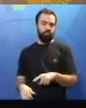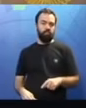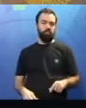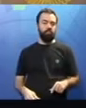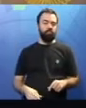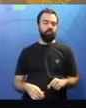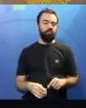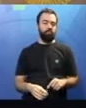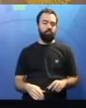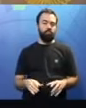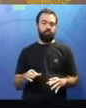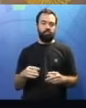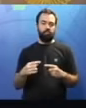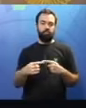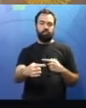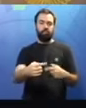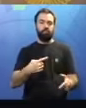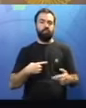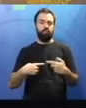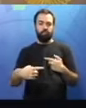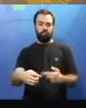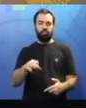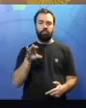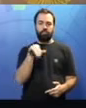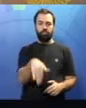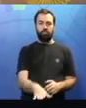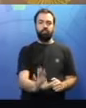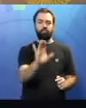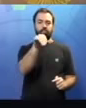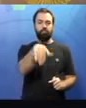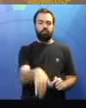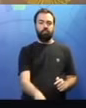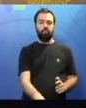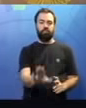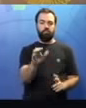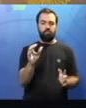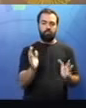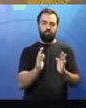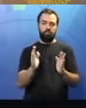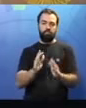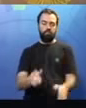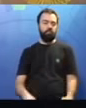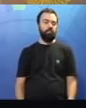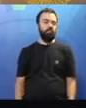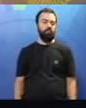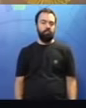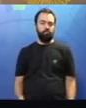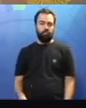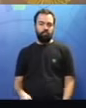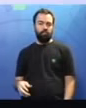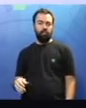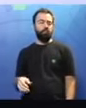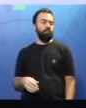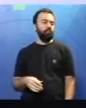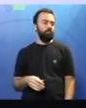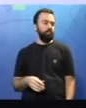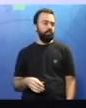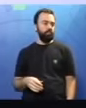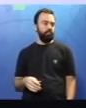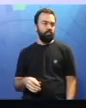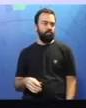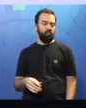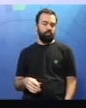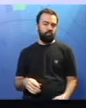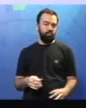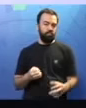imagem, que é o vai e vem, no caso da mola. Então, isso seria a onda transversal.